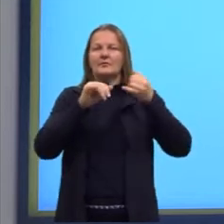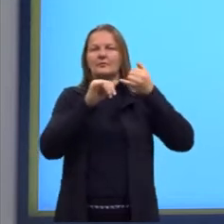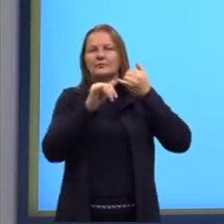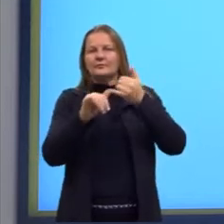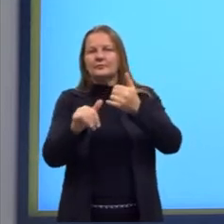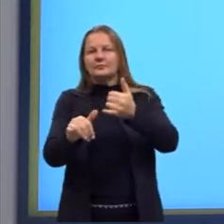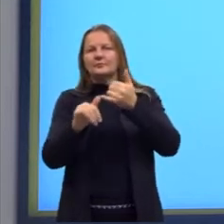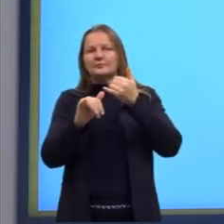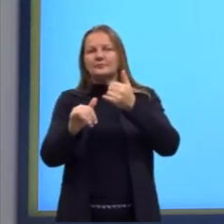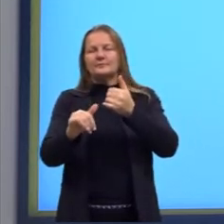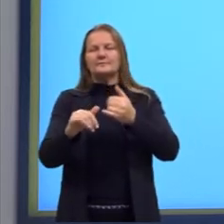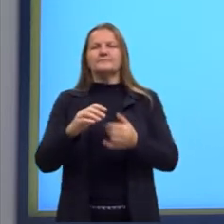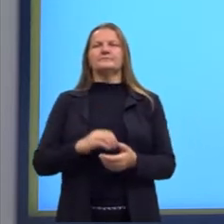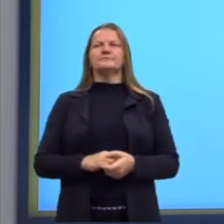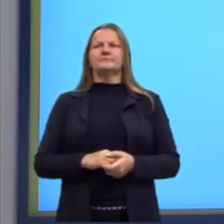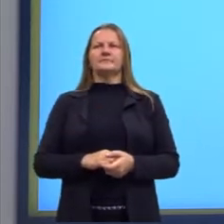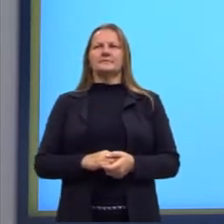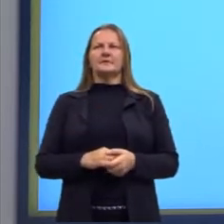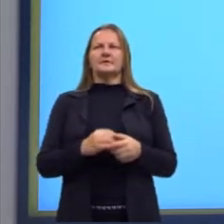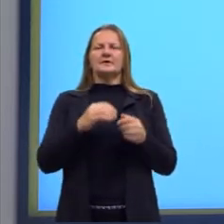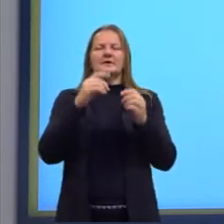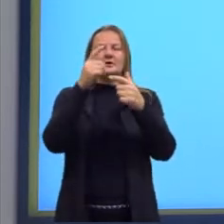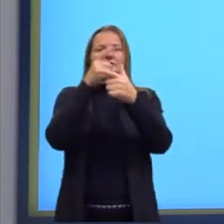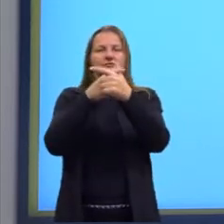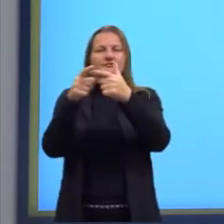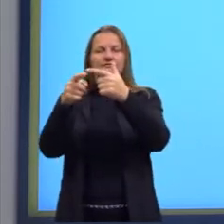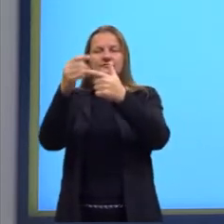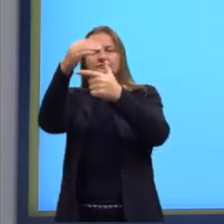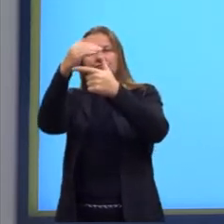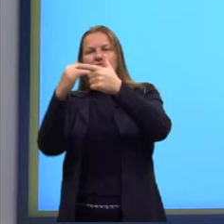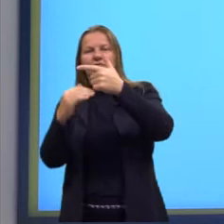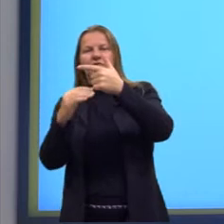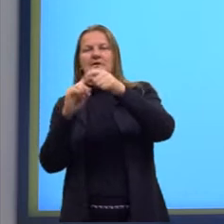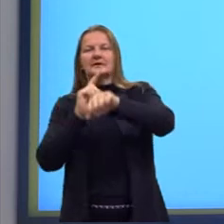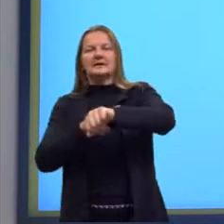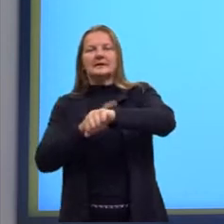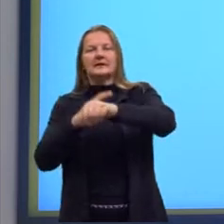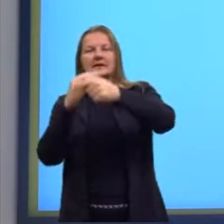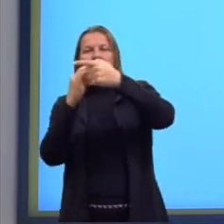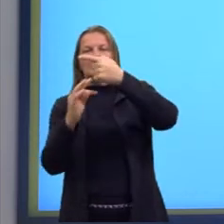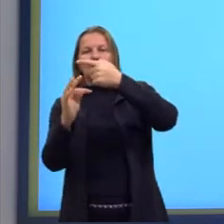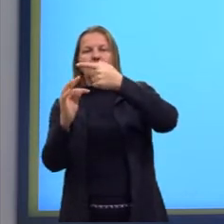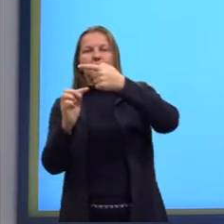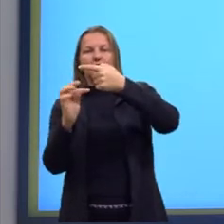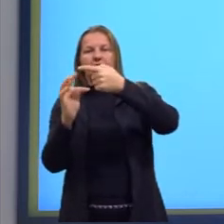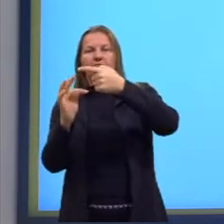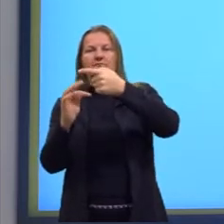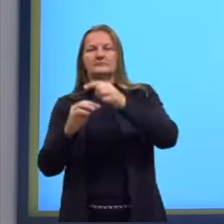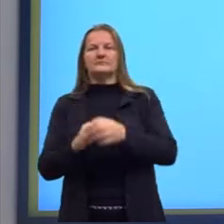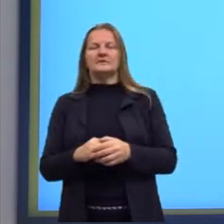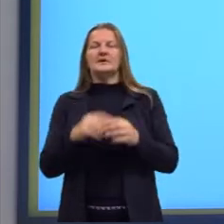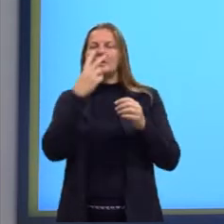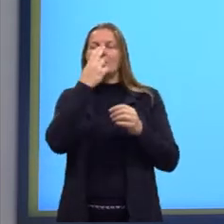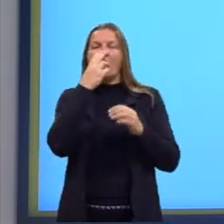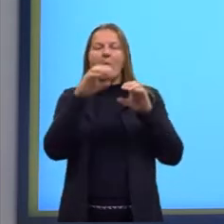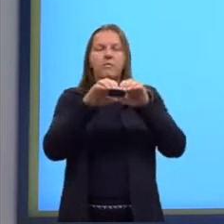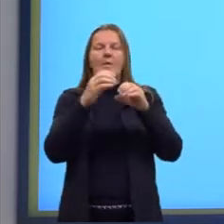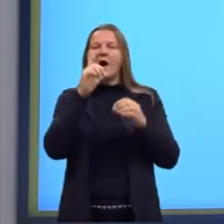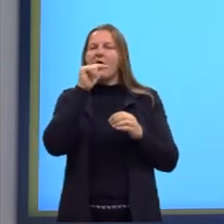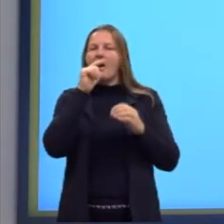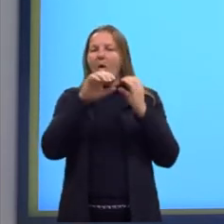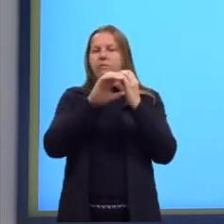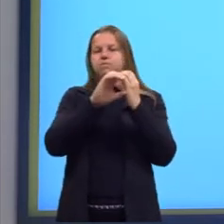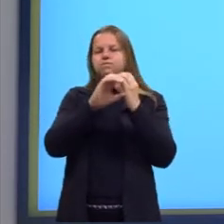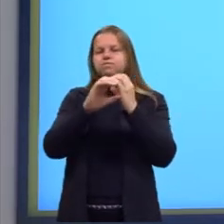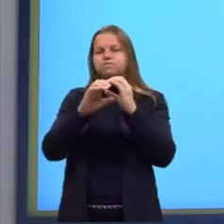variação de carga dividido pela variação do tempo é como se a gente tivesse um cano net água por